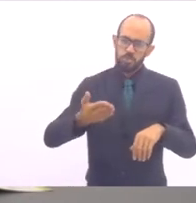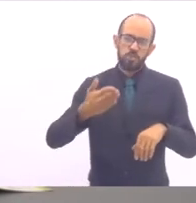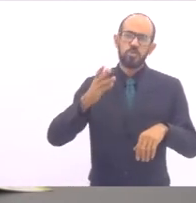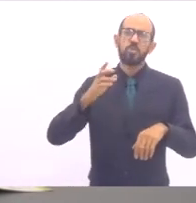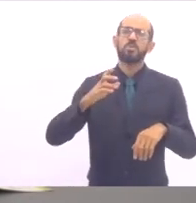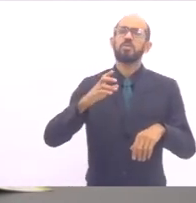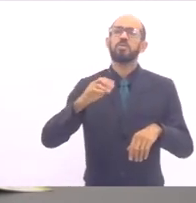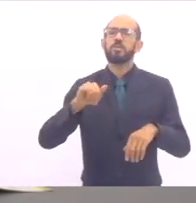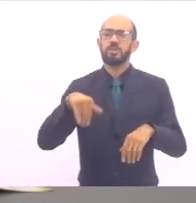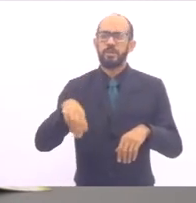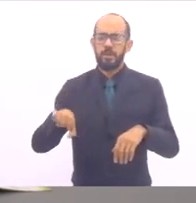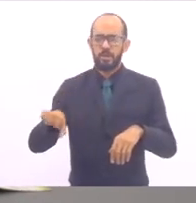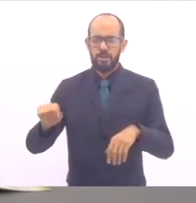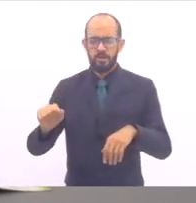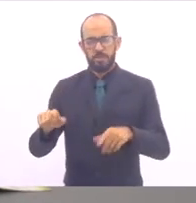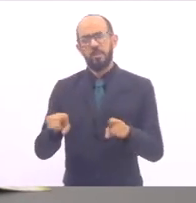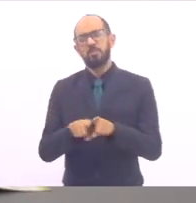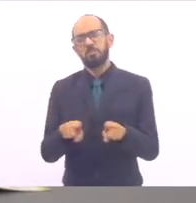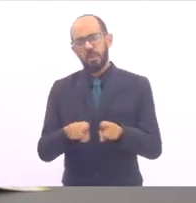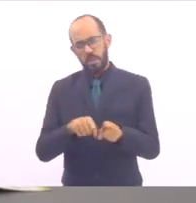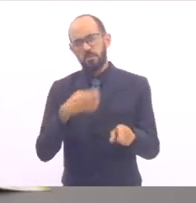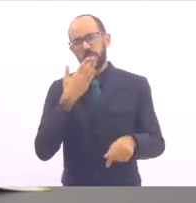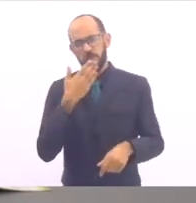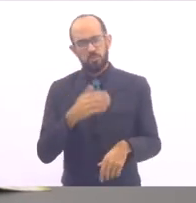subrogou, enfim. Né.